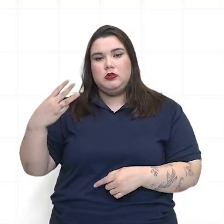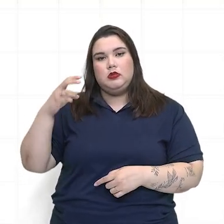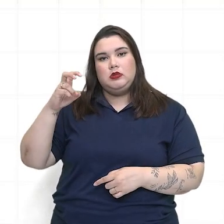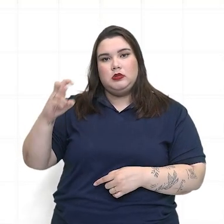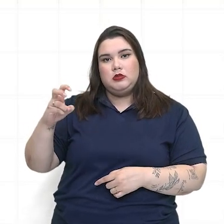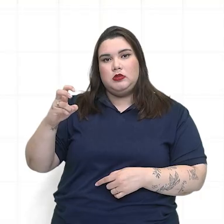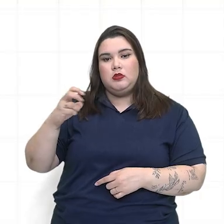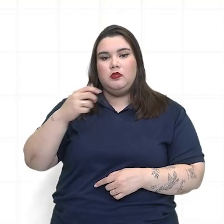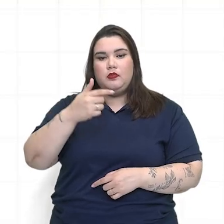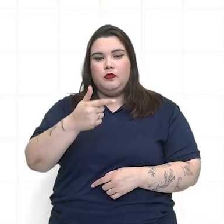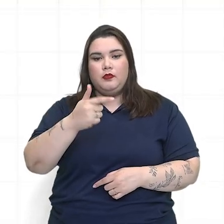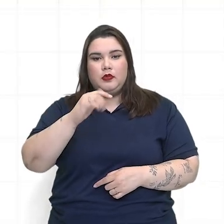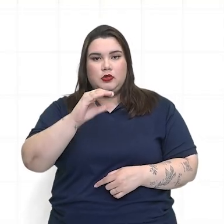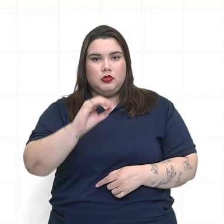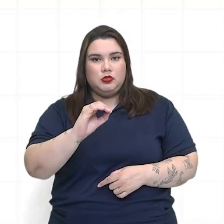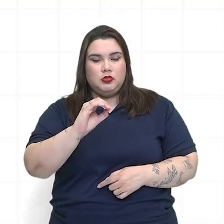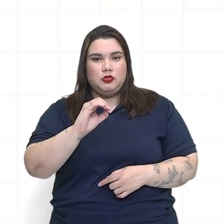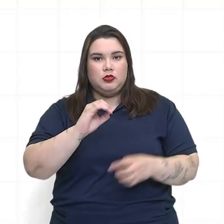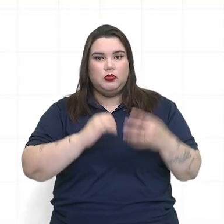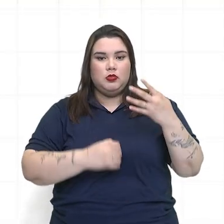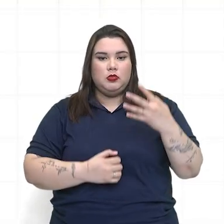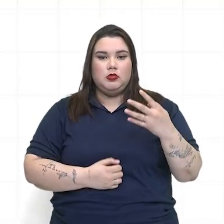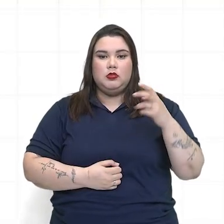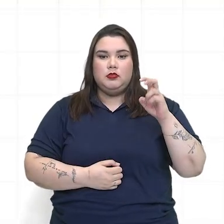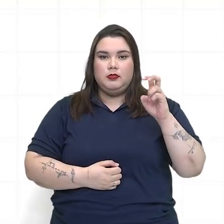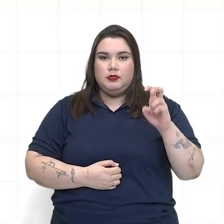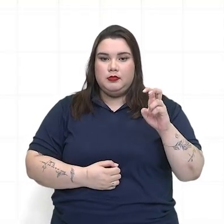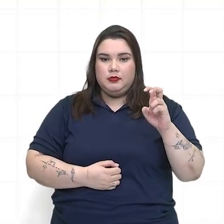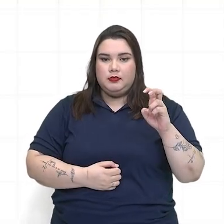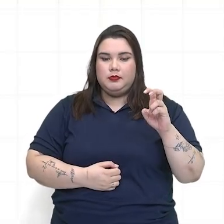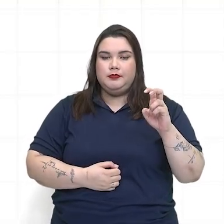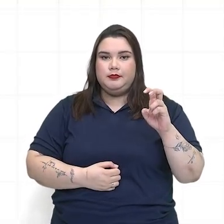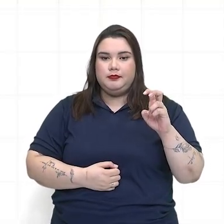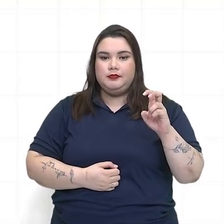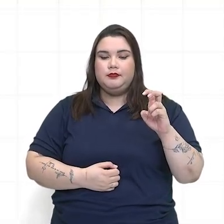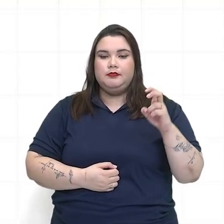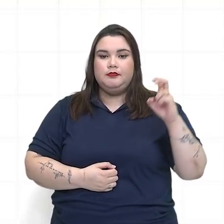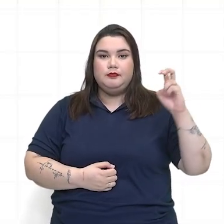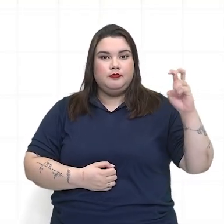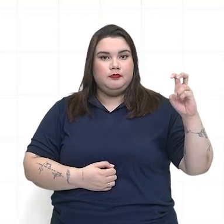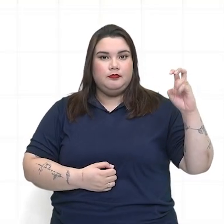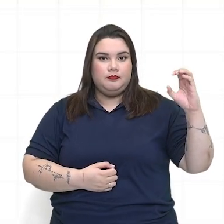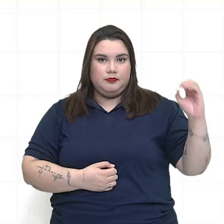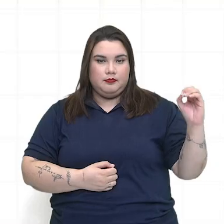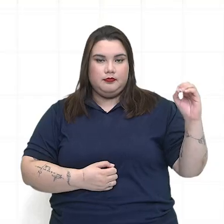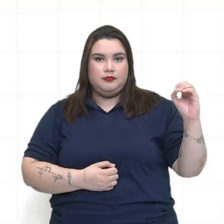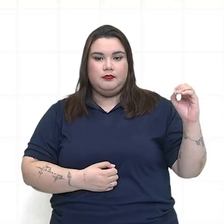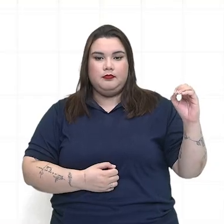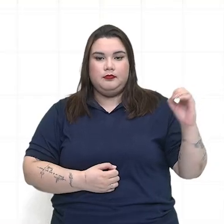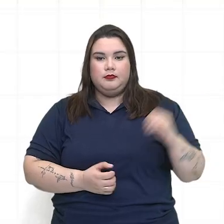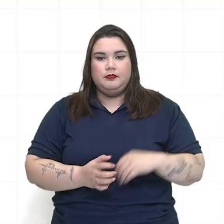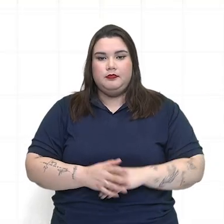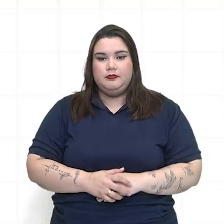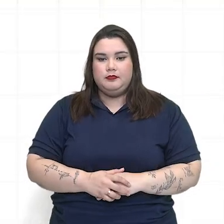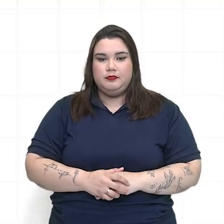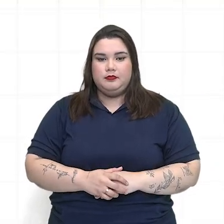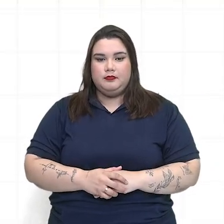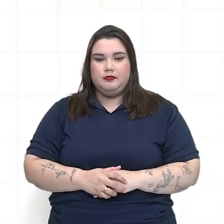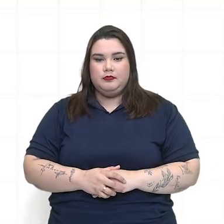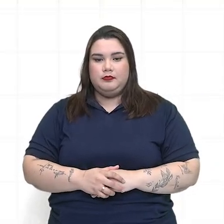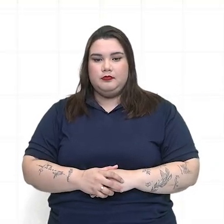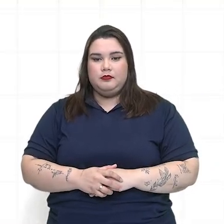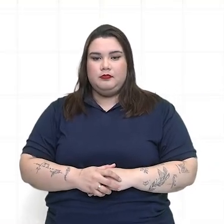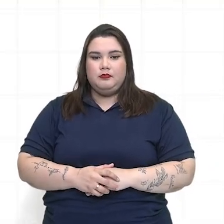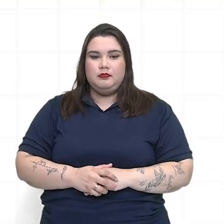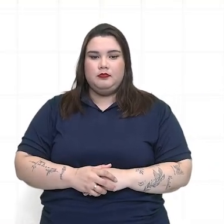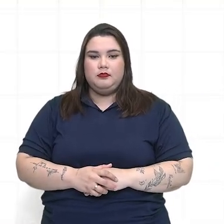35, Bruna 20, Carlos 45 e, por fim, Daniela 50.